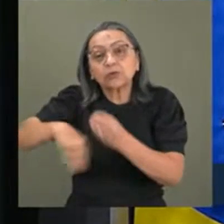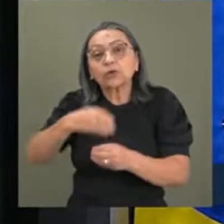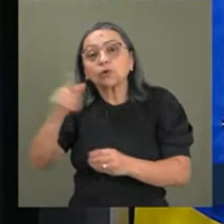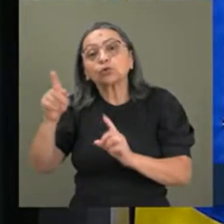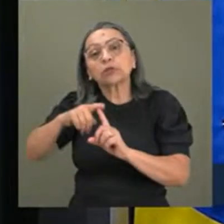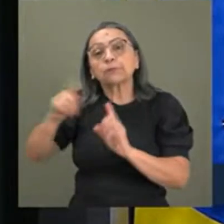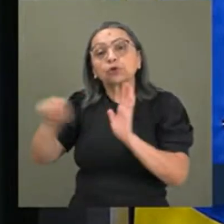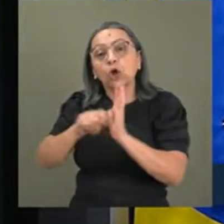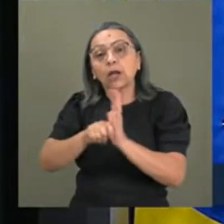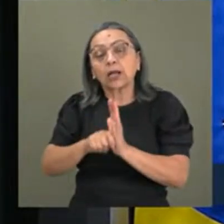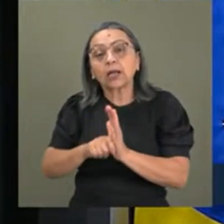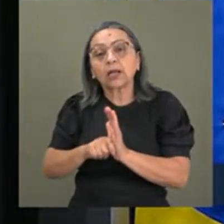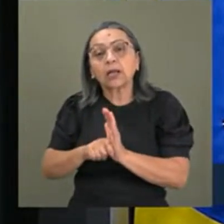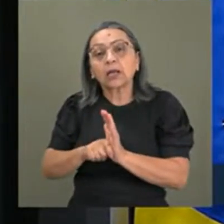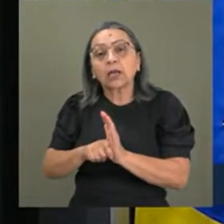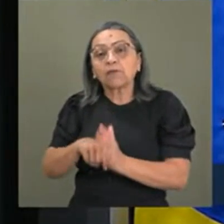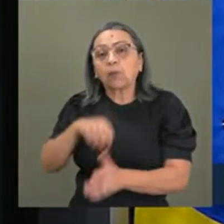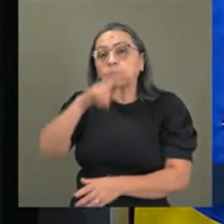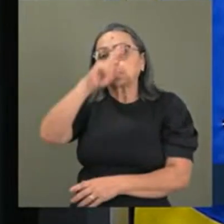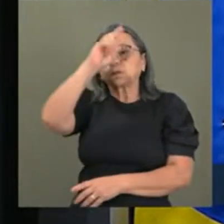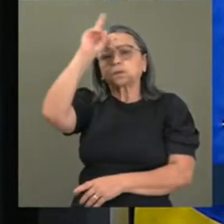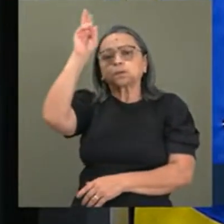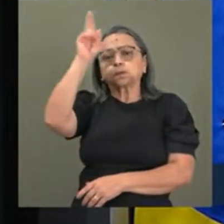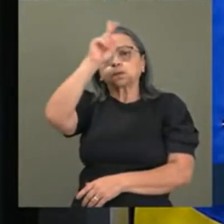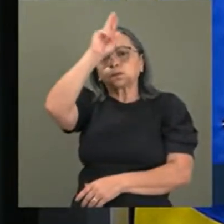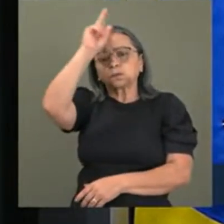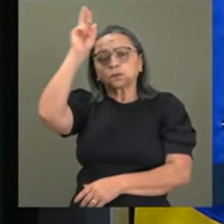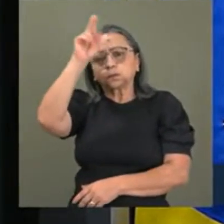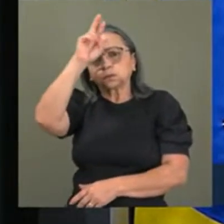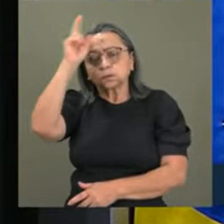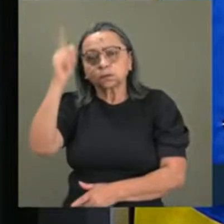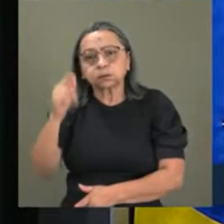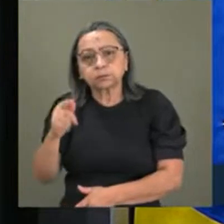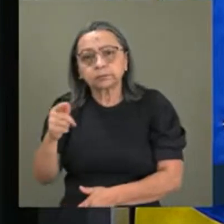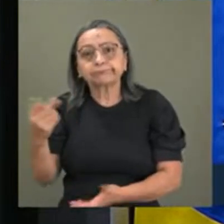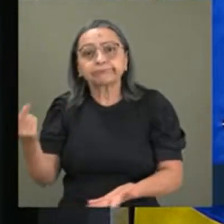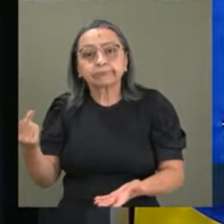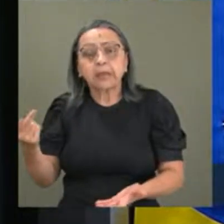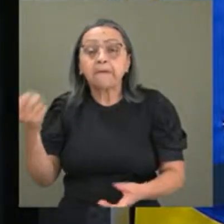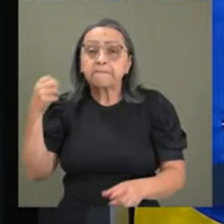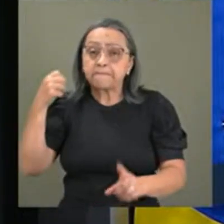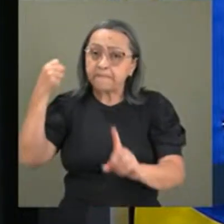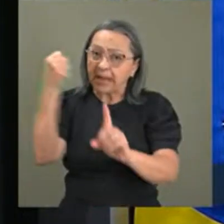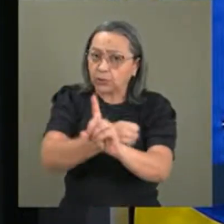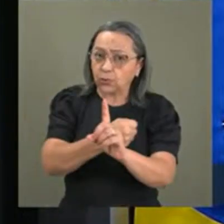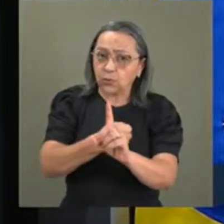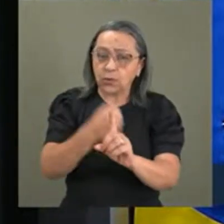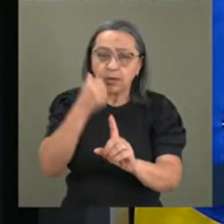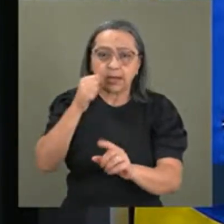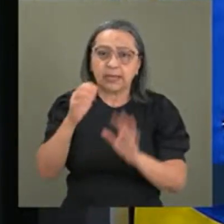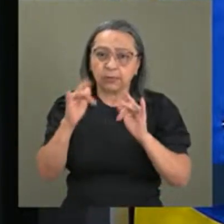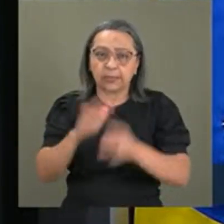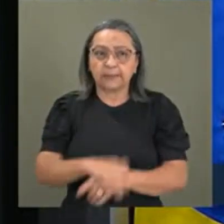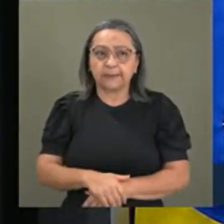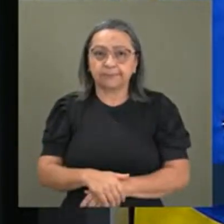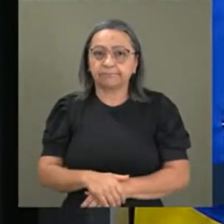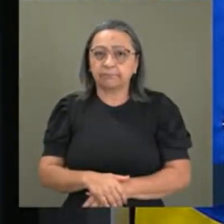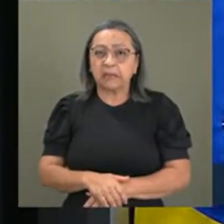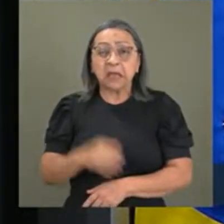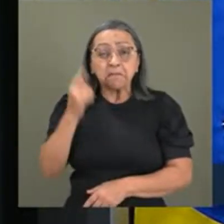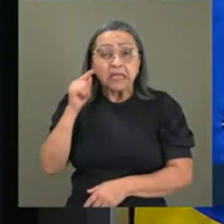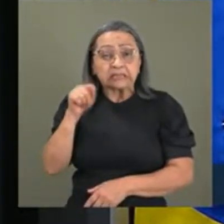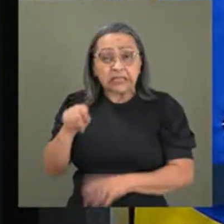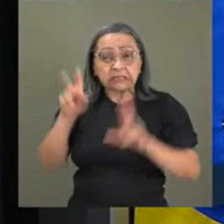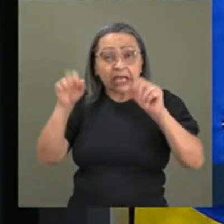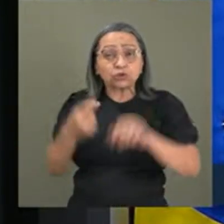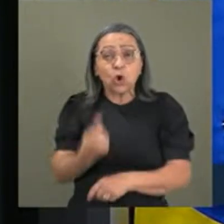crime. Esse caso, que não é isolado, mas são sinais do